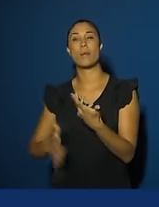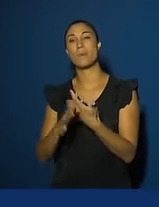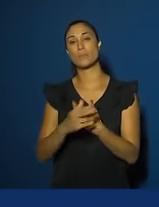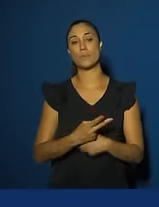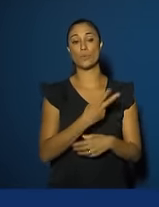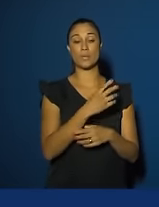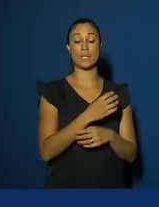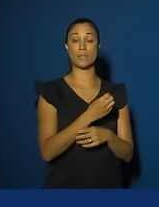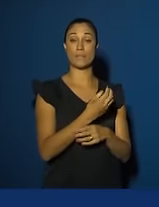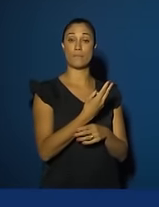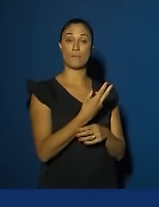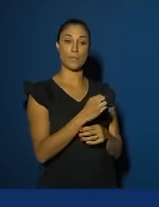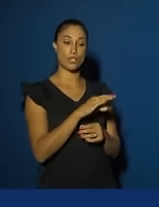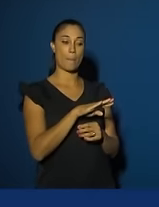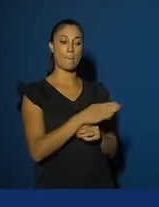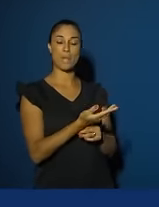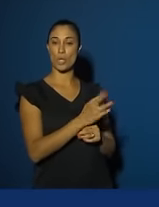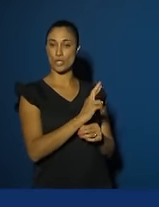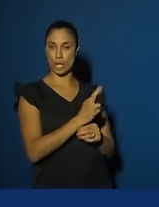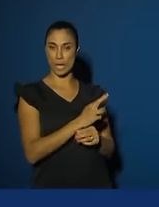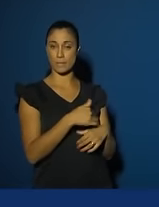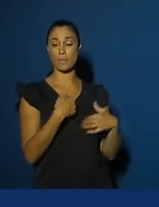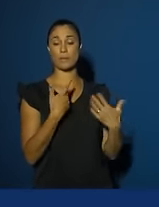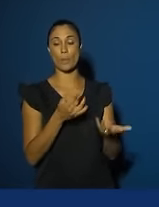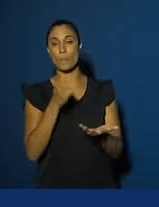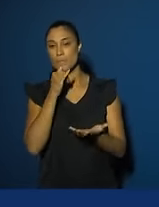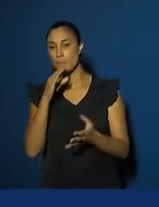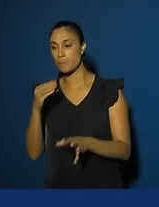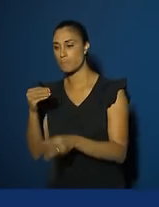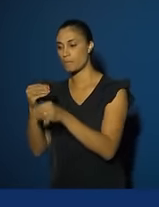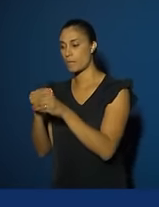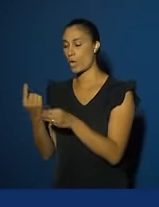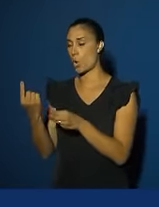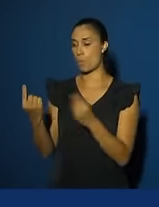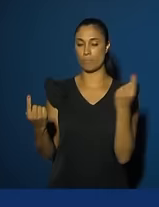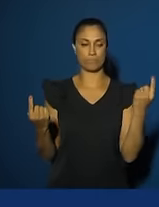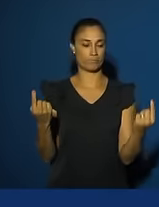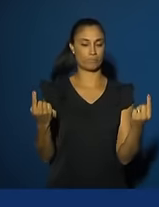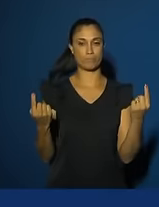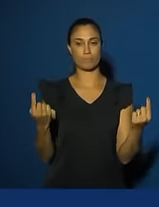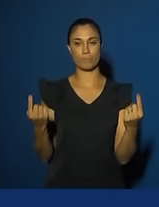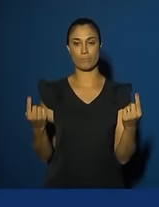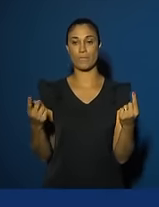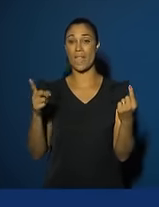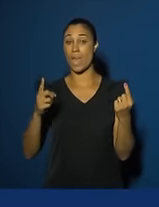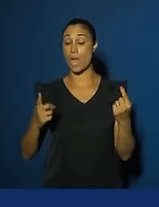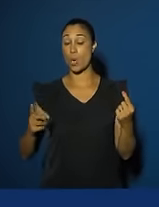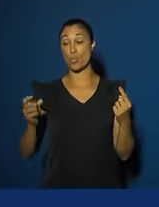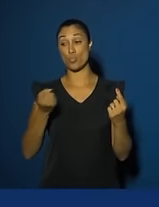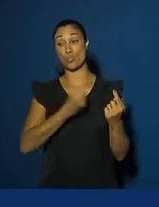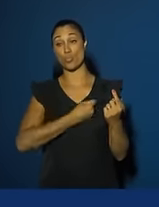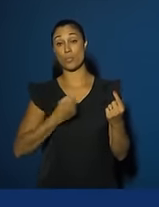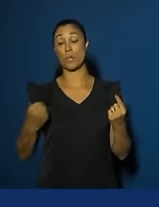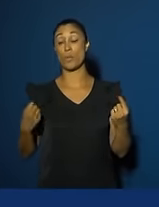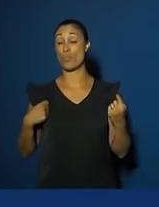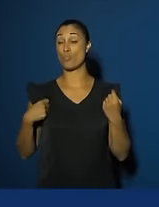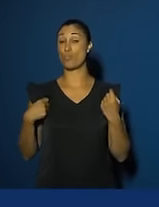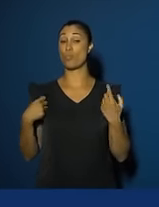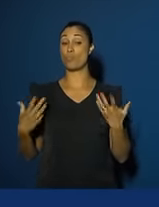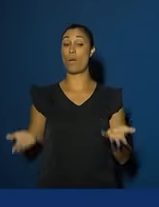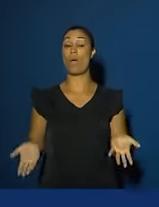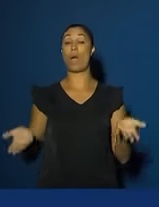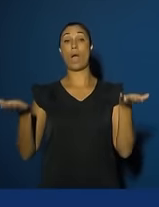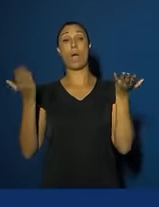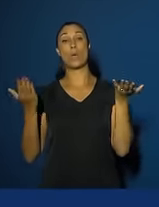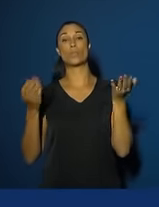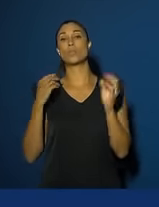R 220 bilhões deais então 50 bilhões de emenda parlamentar em cima de R 220 bilhões de reais é o número expressivo isso meio que mudou